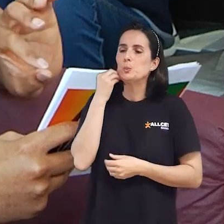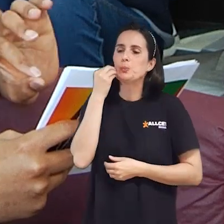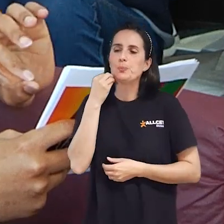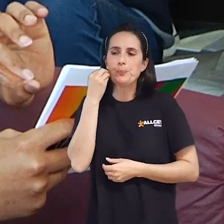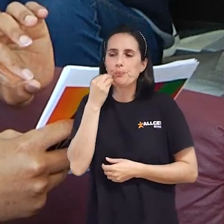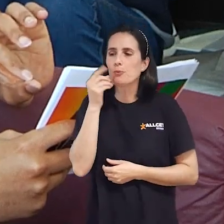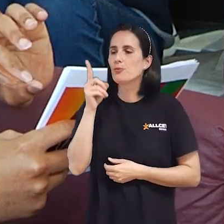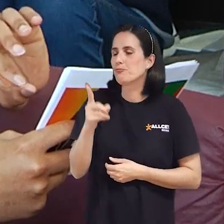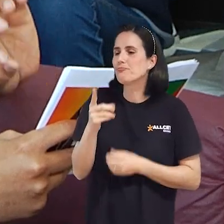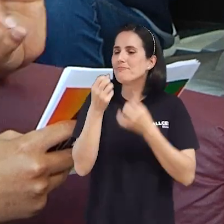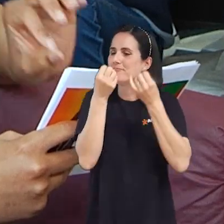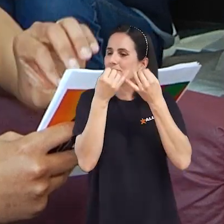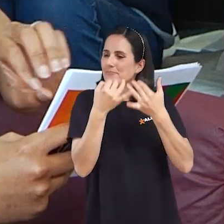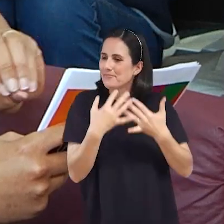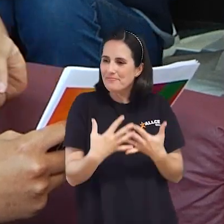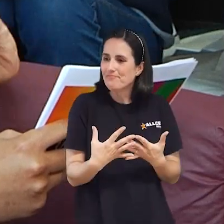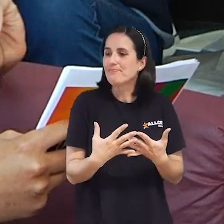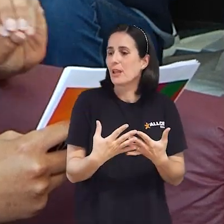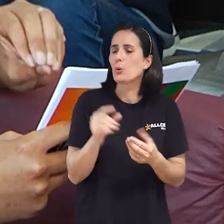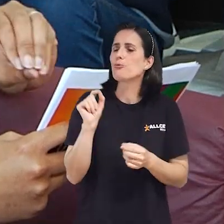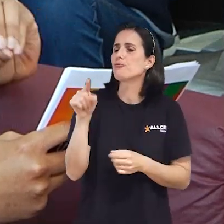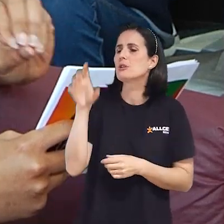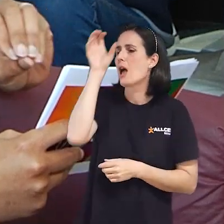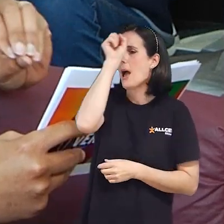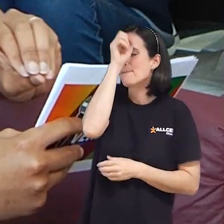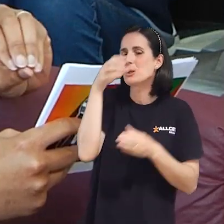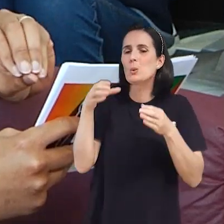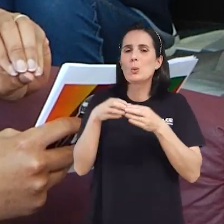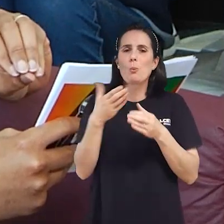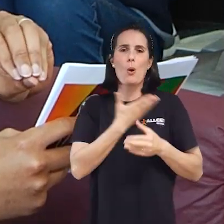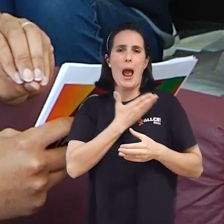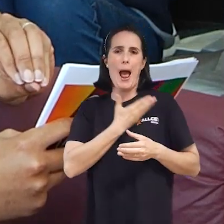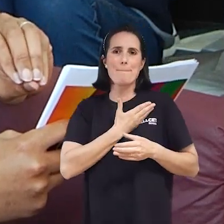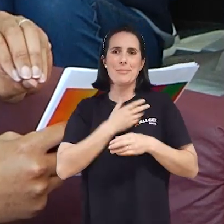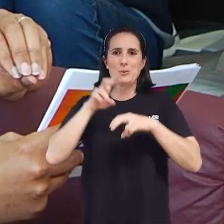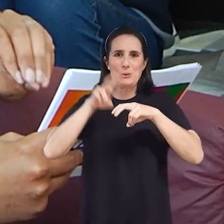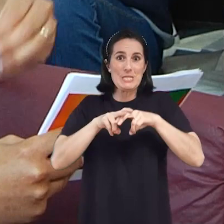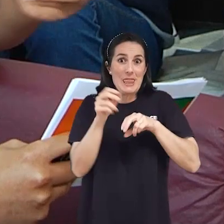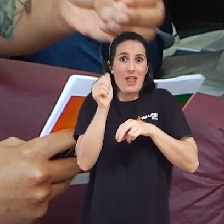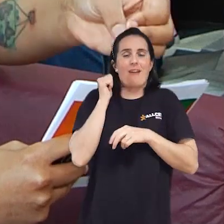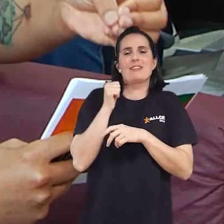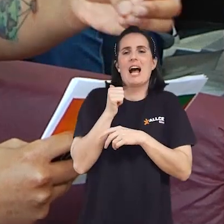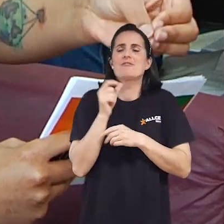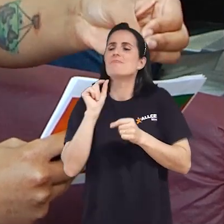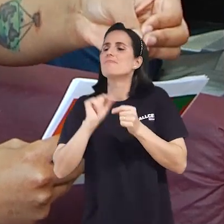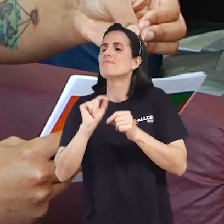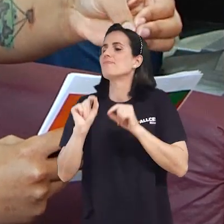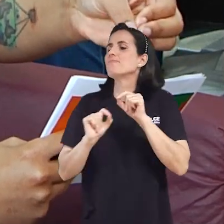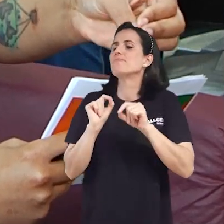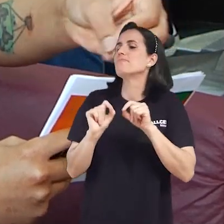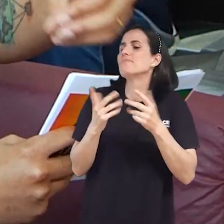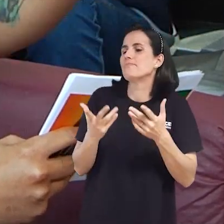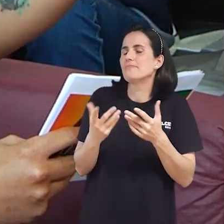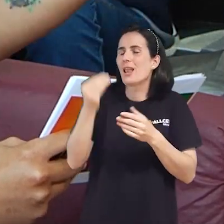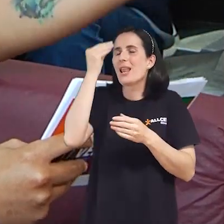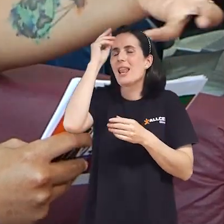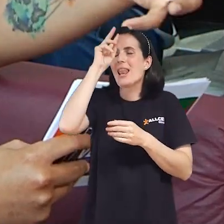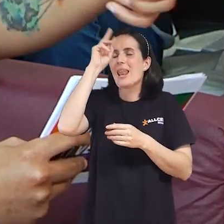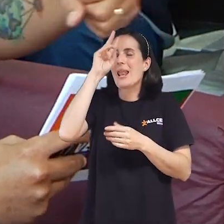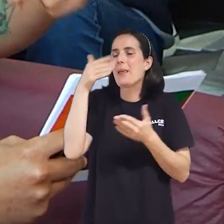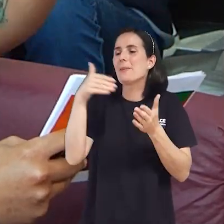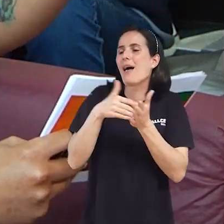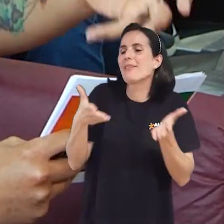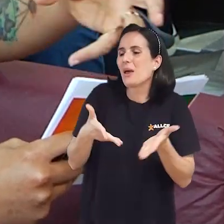qual foi a experiência ou o que você pode compartilhar conosco de aprendizados da turma do fundão, de coisas que